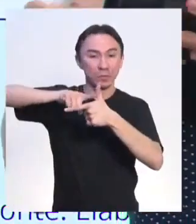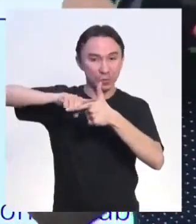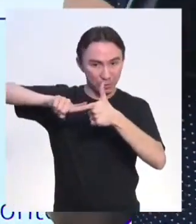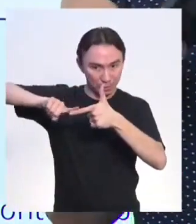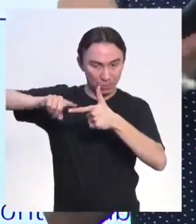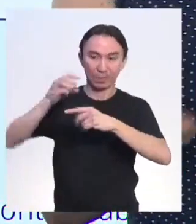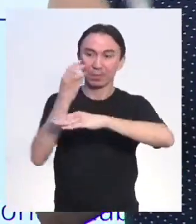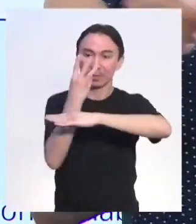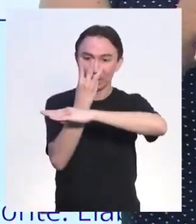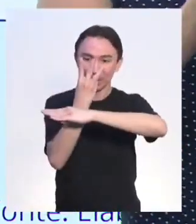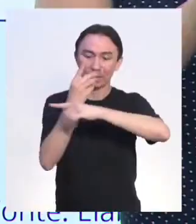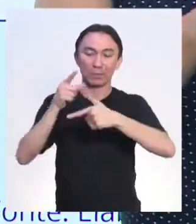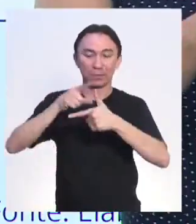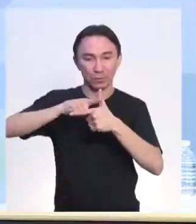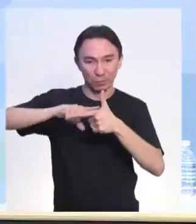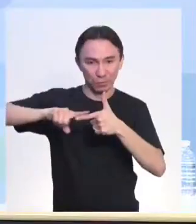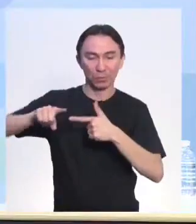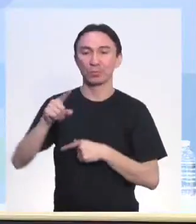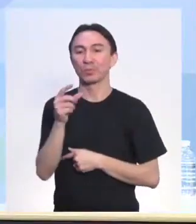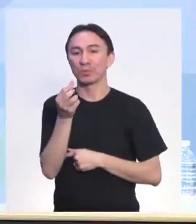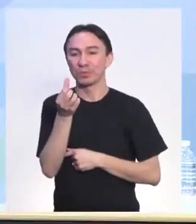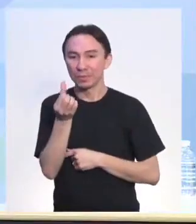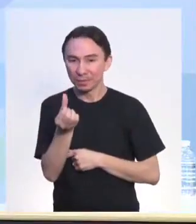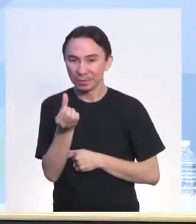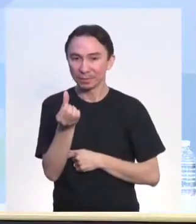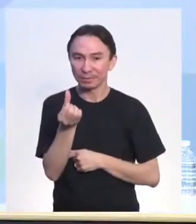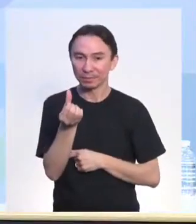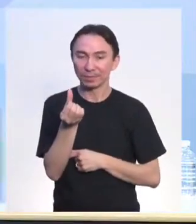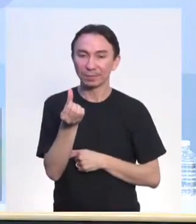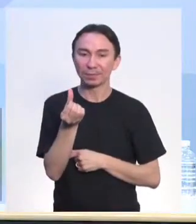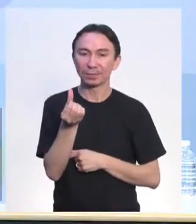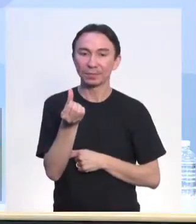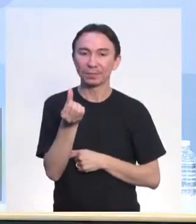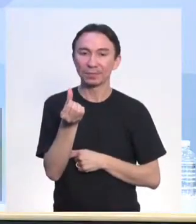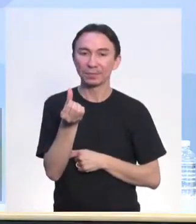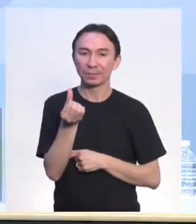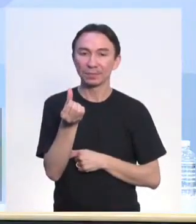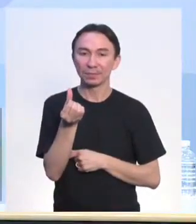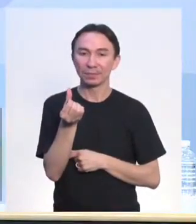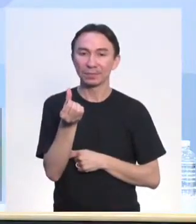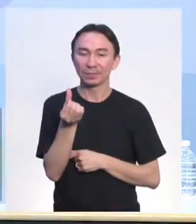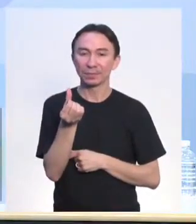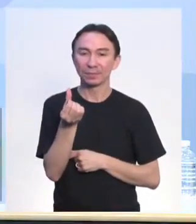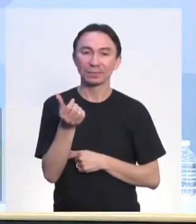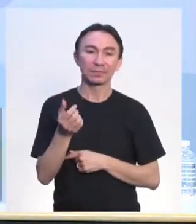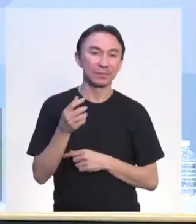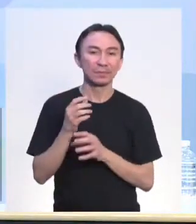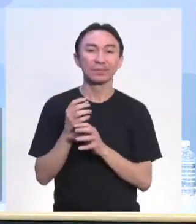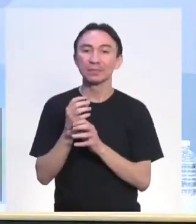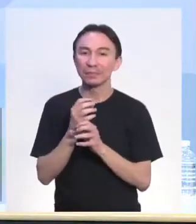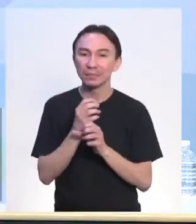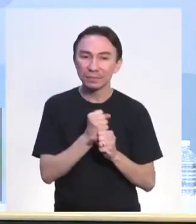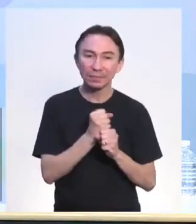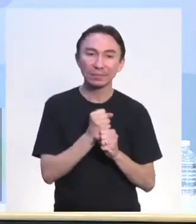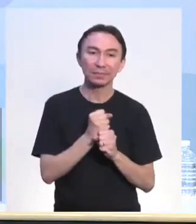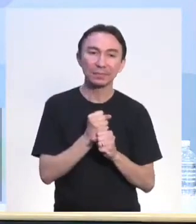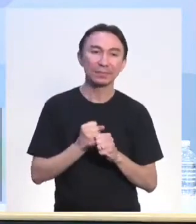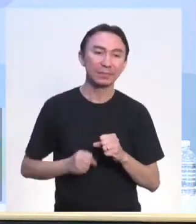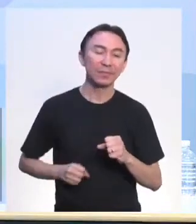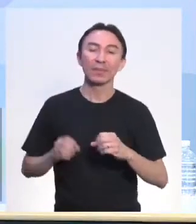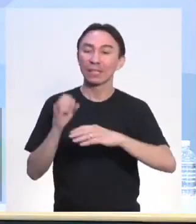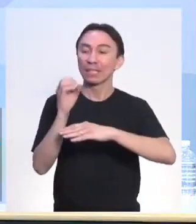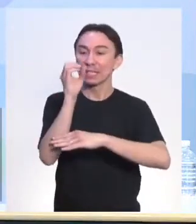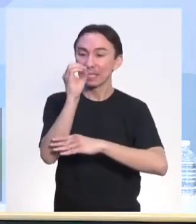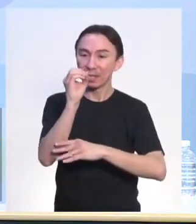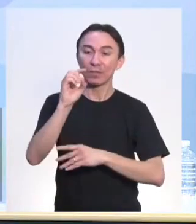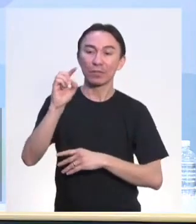vou efetuar a divisão. 3 dividido por 6. E aqui na minha calculadora eu obtive o